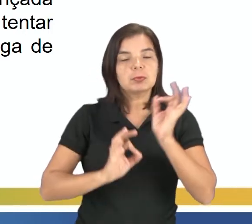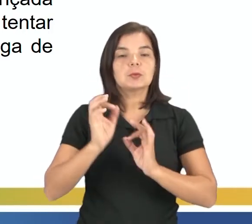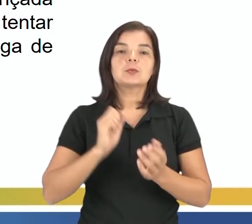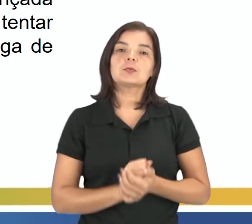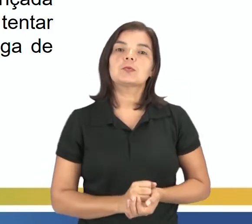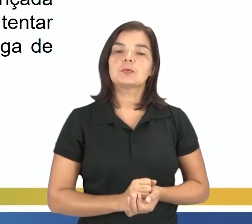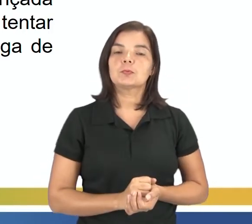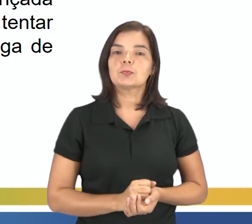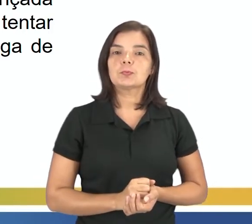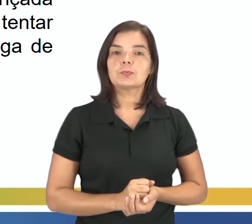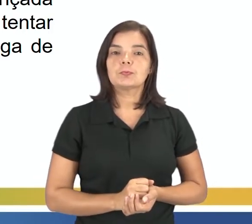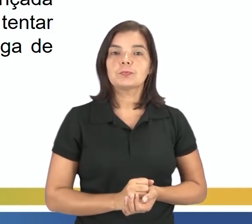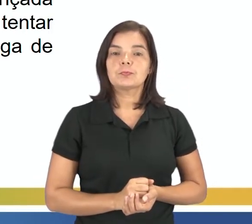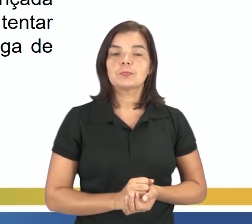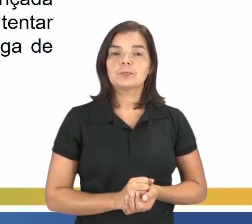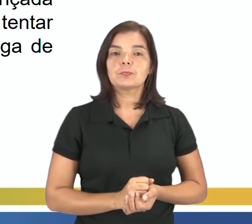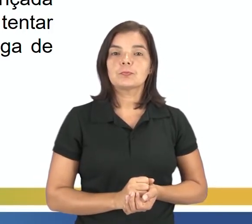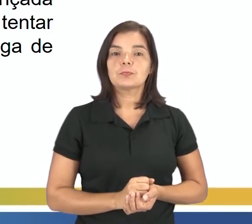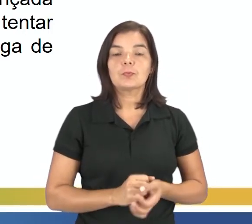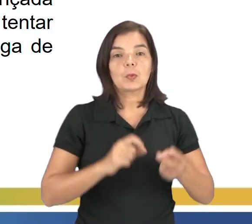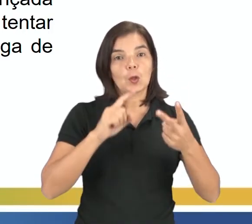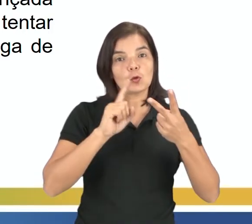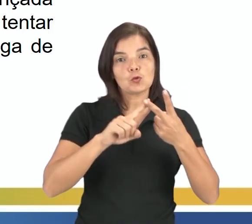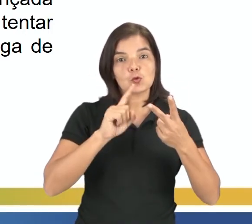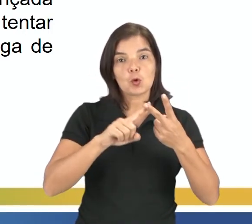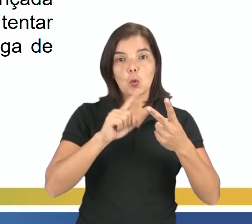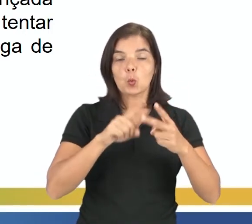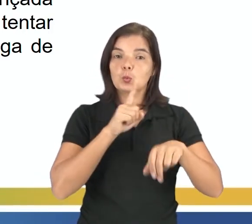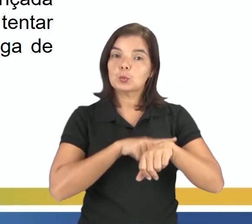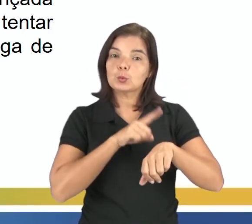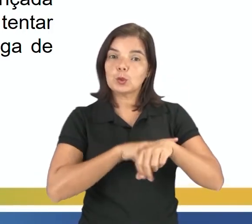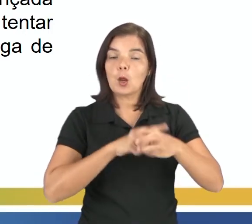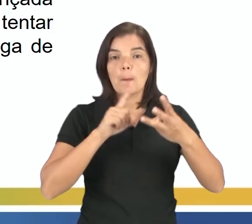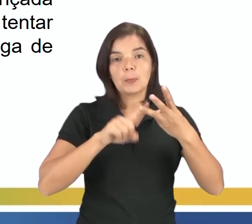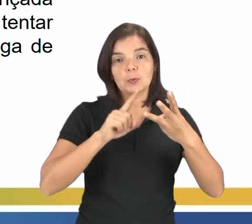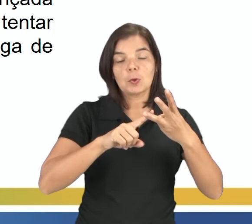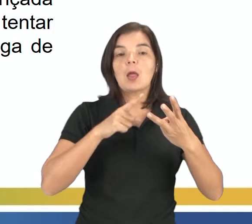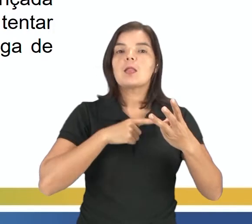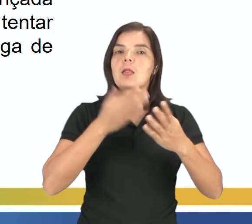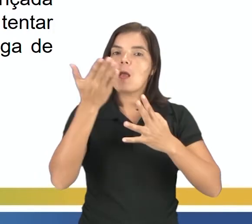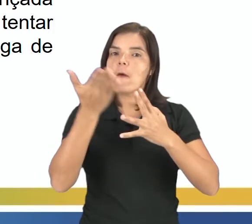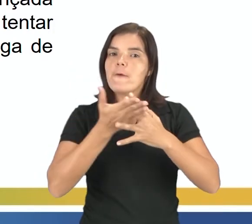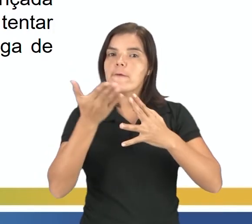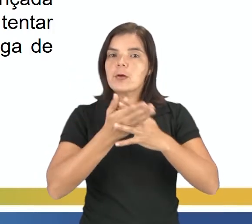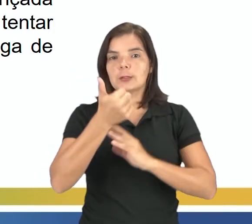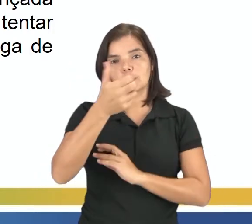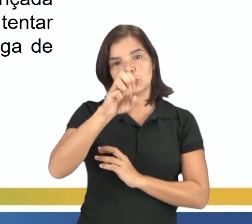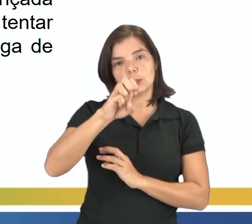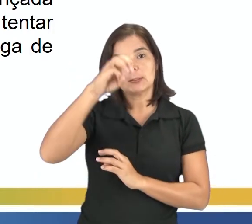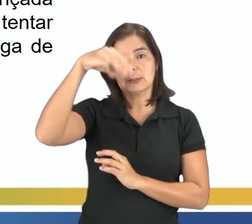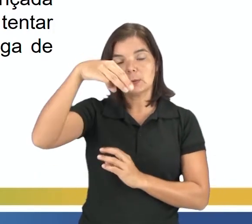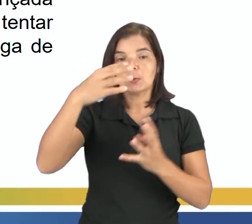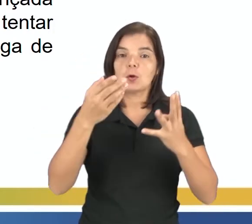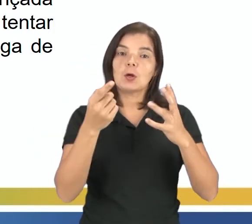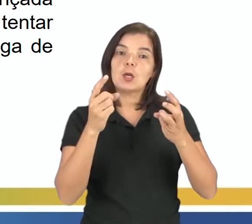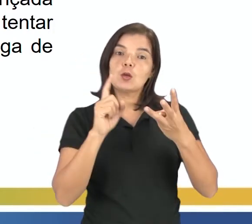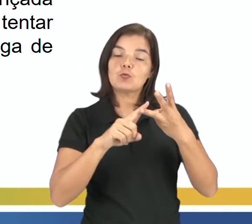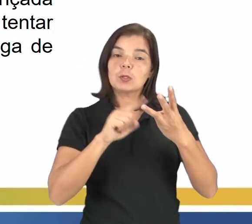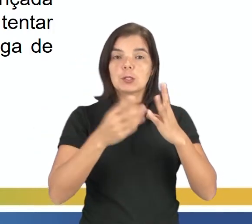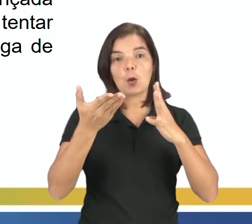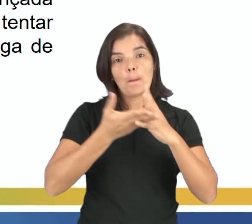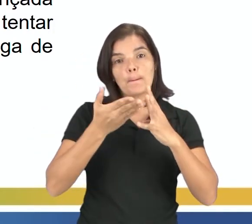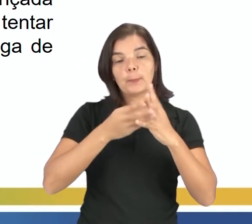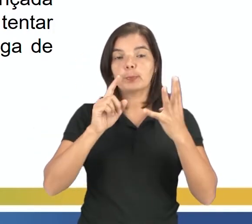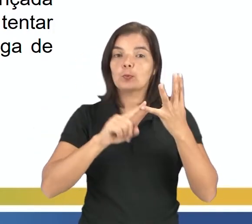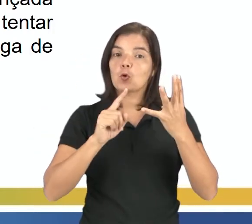E do segundo tempo para o terceiro, existe um intervalo de 15 minutos, tá? E do terceiro para o quarto,